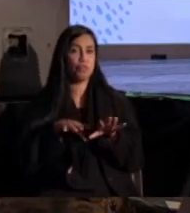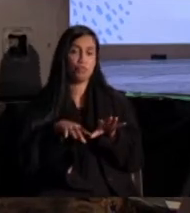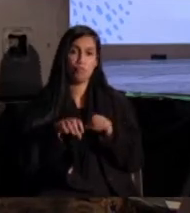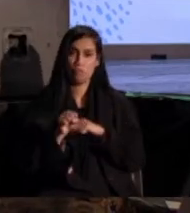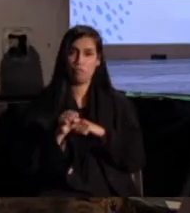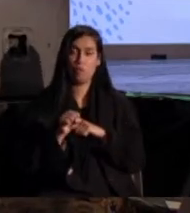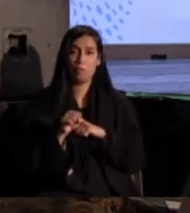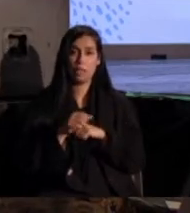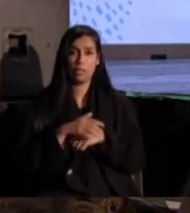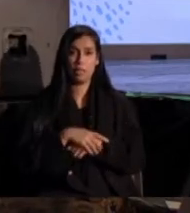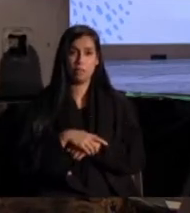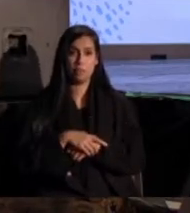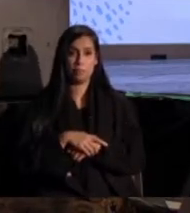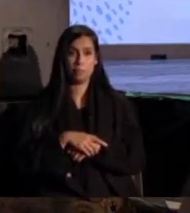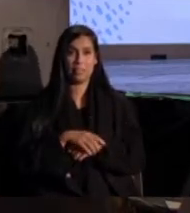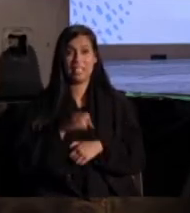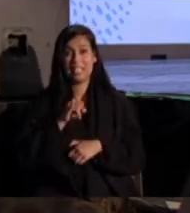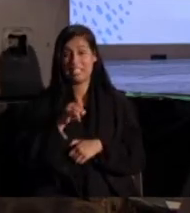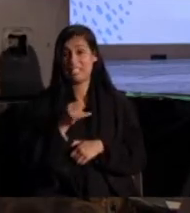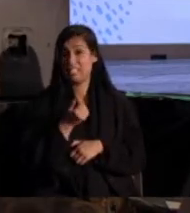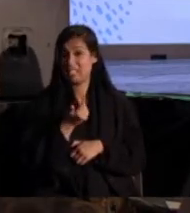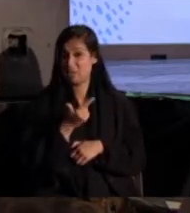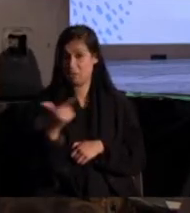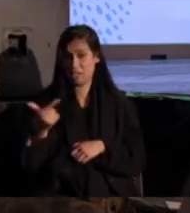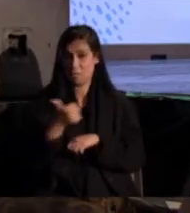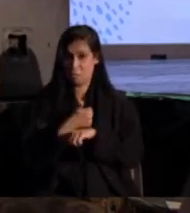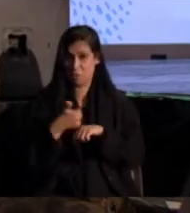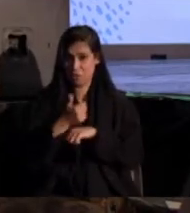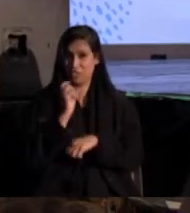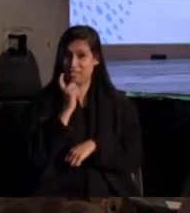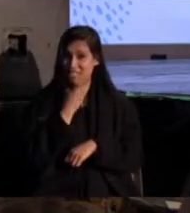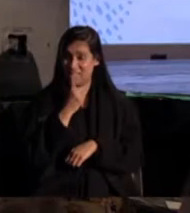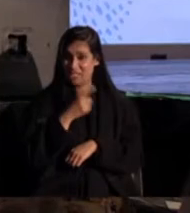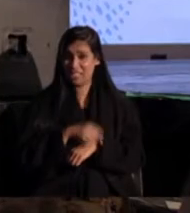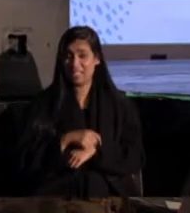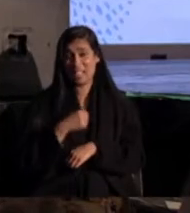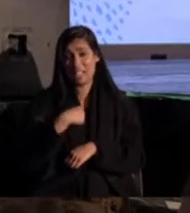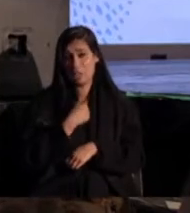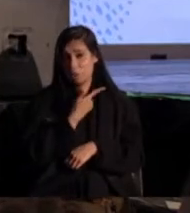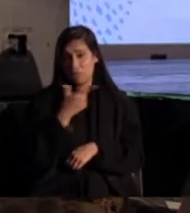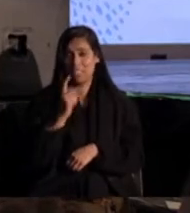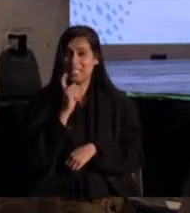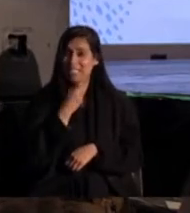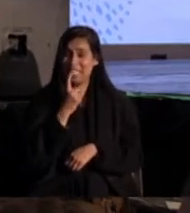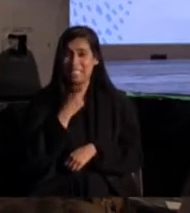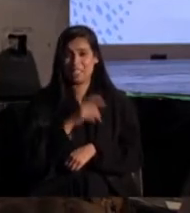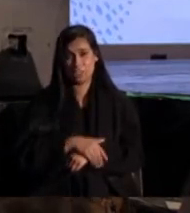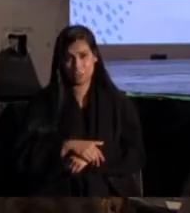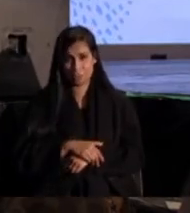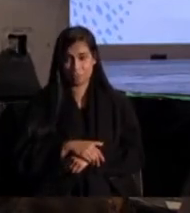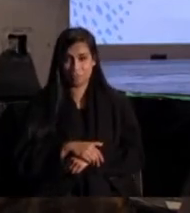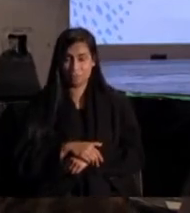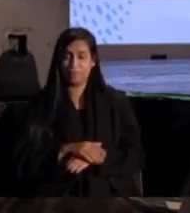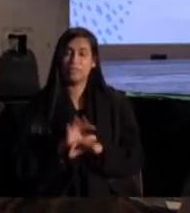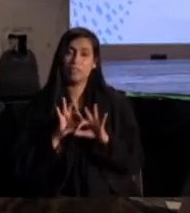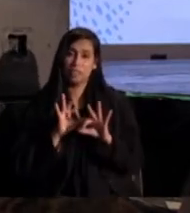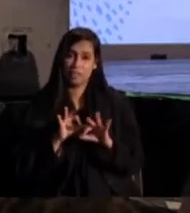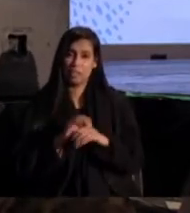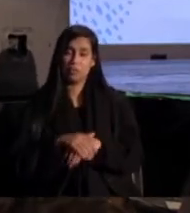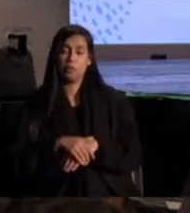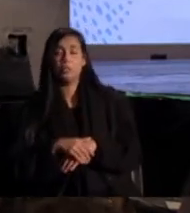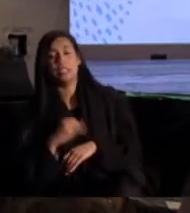dentistas, eu seria um velho banguela. Mas como existem dentistas, eu tenho uma dentadura, né? Então, há um pouco